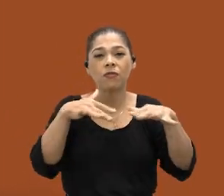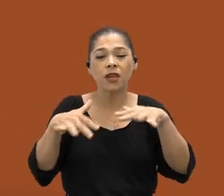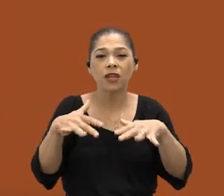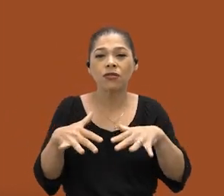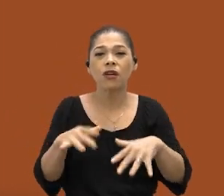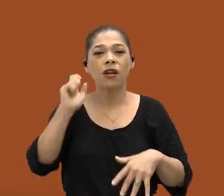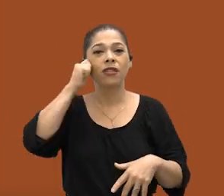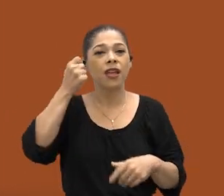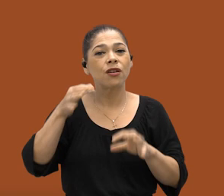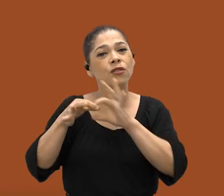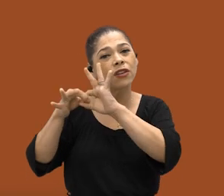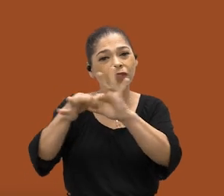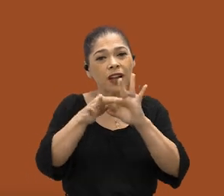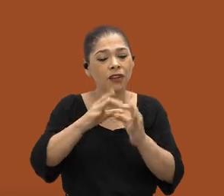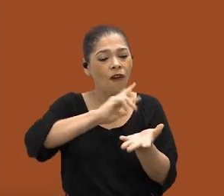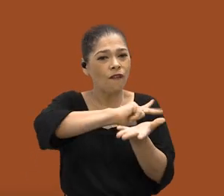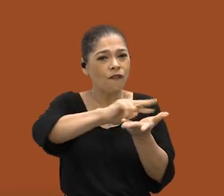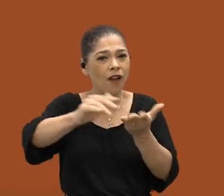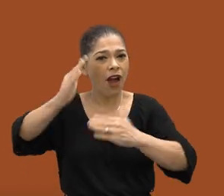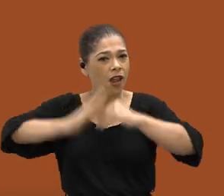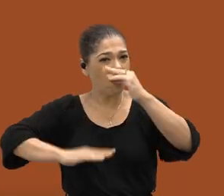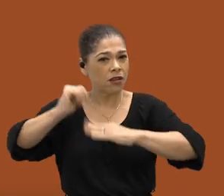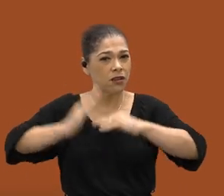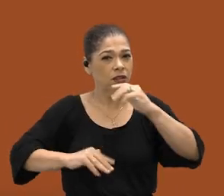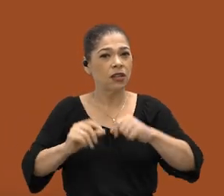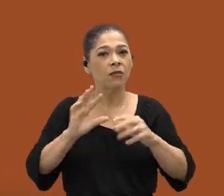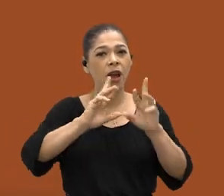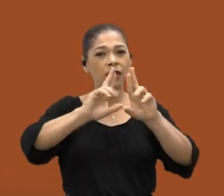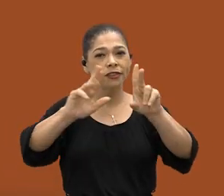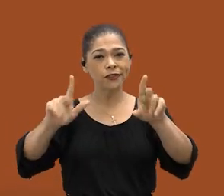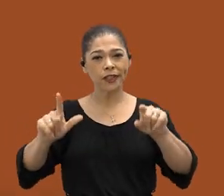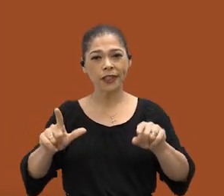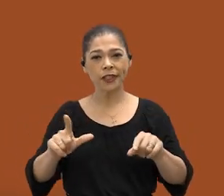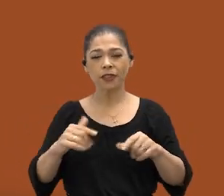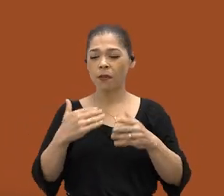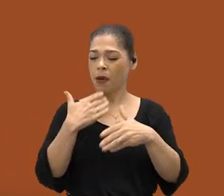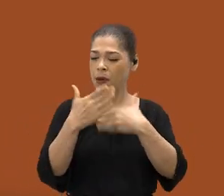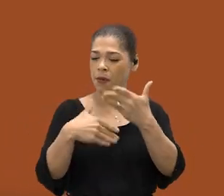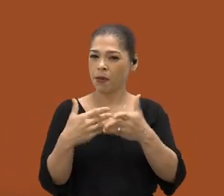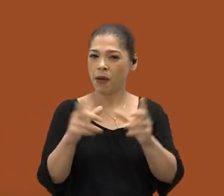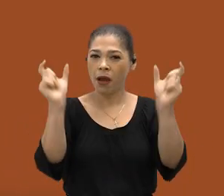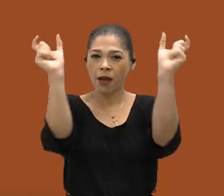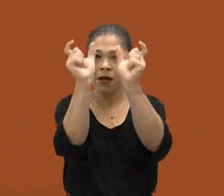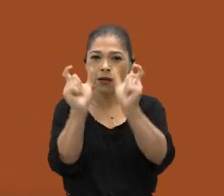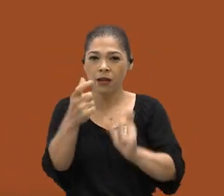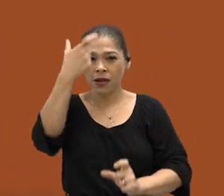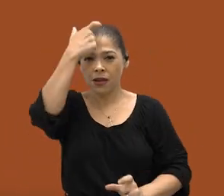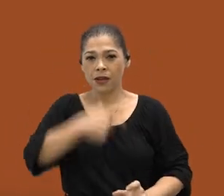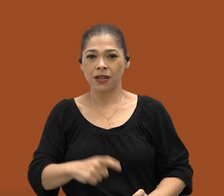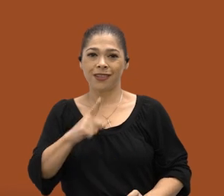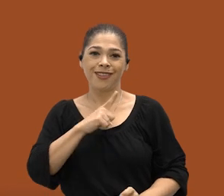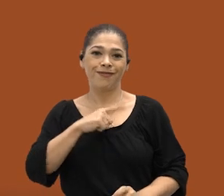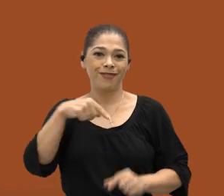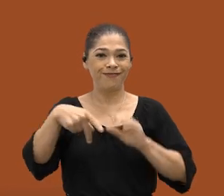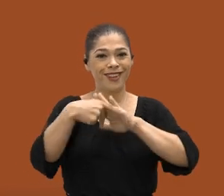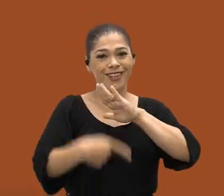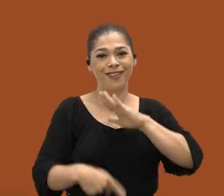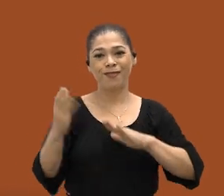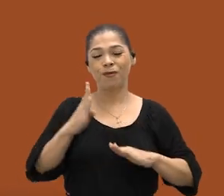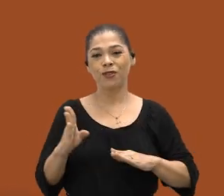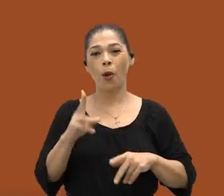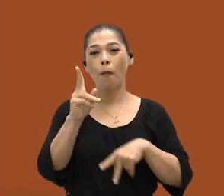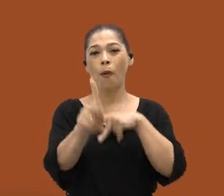movimento negro Unificado que nós vamos ter várias ações para que essas diferentes gradações de fenótipo que aqui nós temos no Brasil